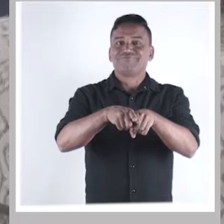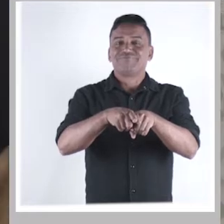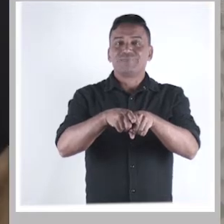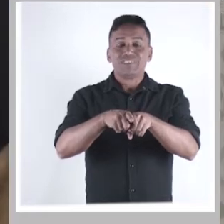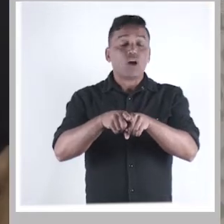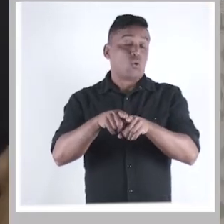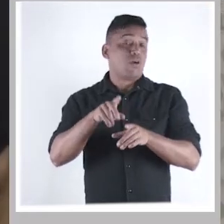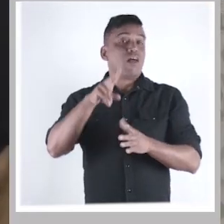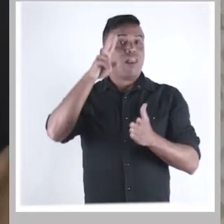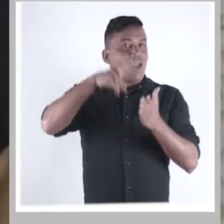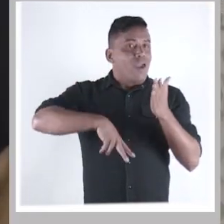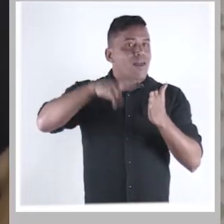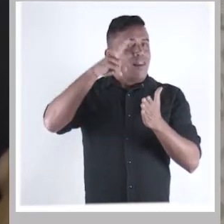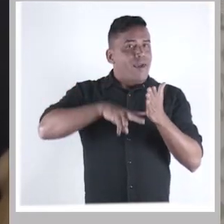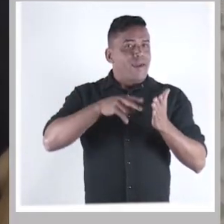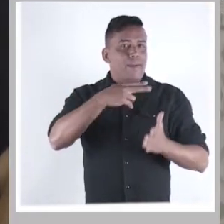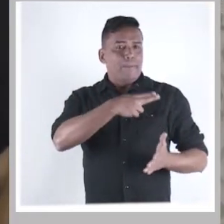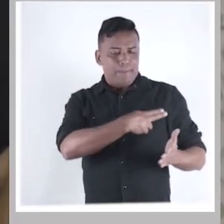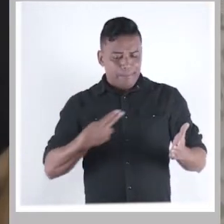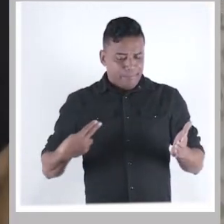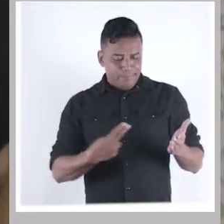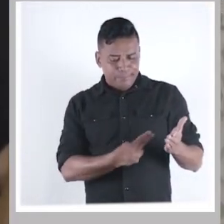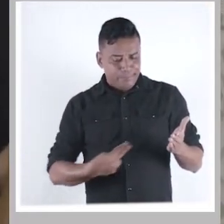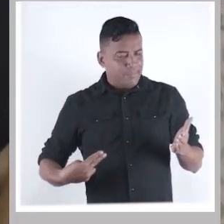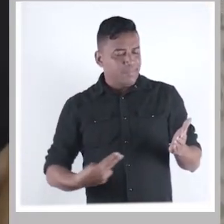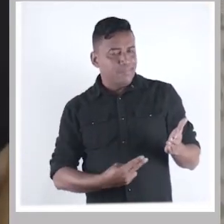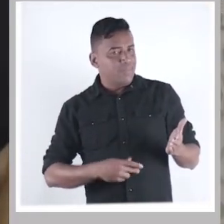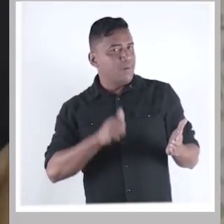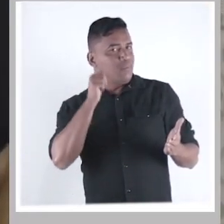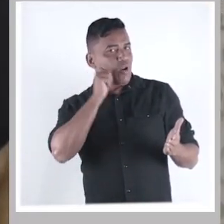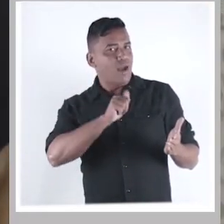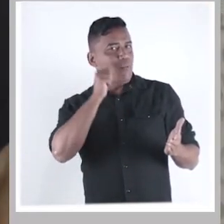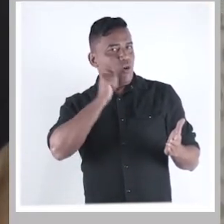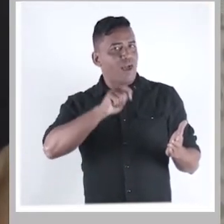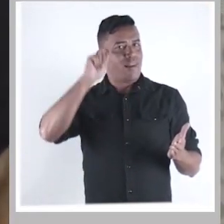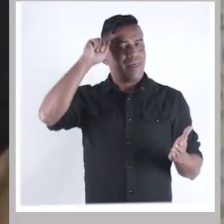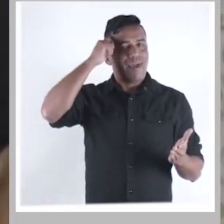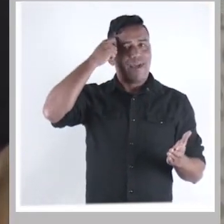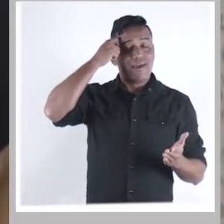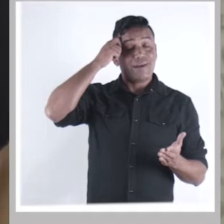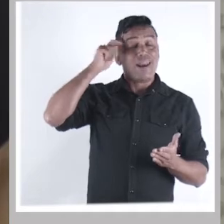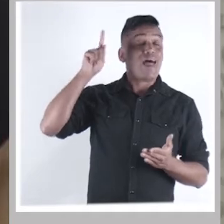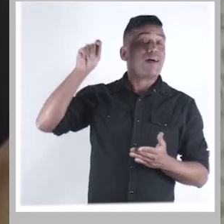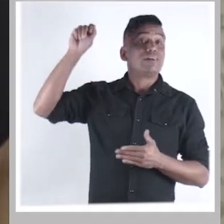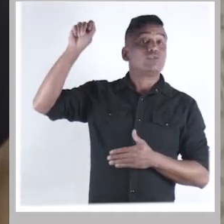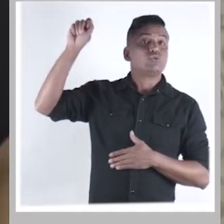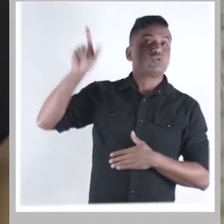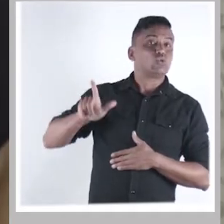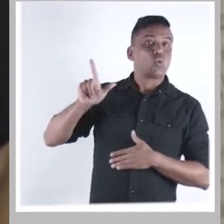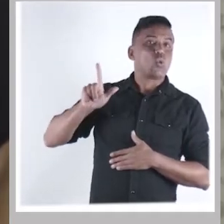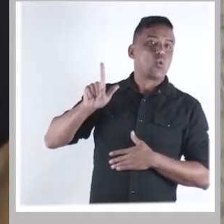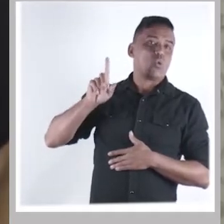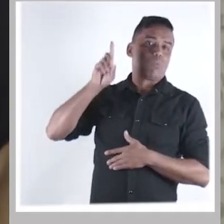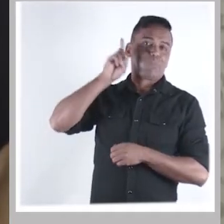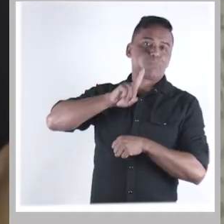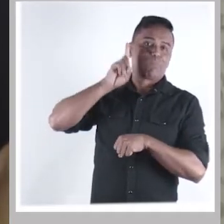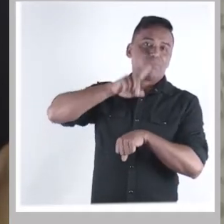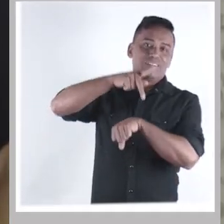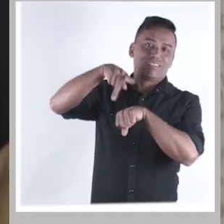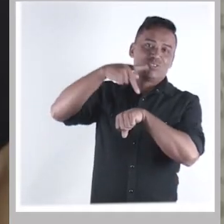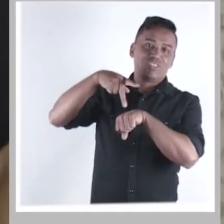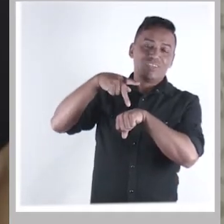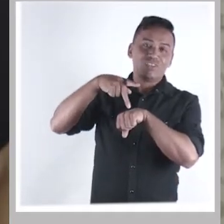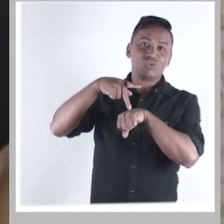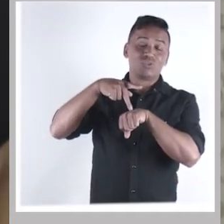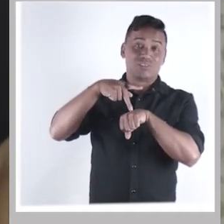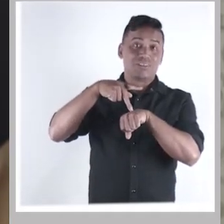gente lê Conceição, quando a gente lê Carolina, quando a gente lê Maya Angelou, que está falando do sul dos Estados Unidos, numa época de